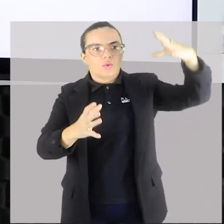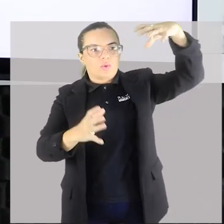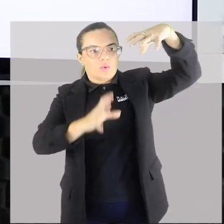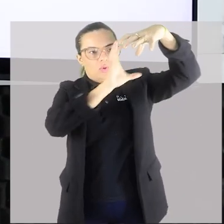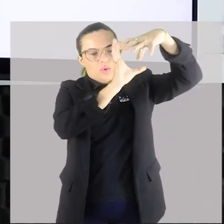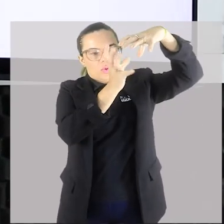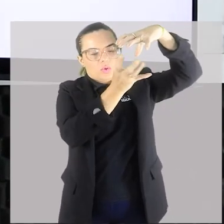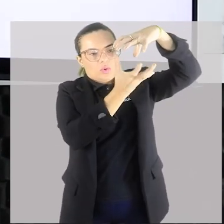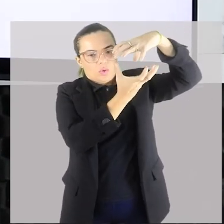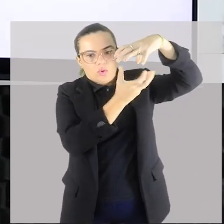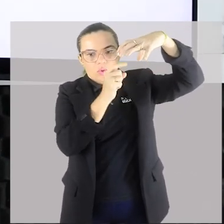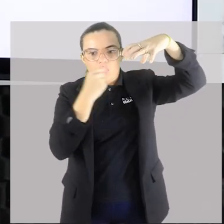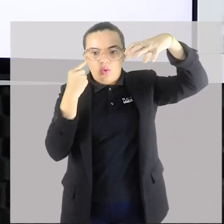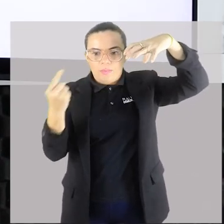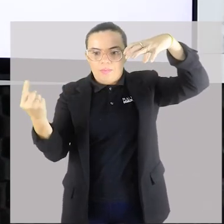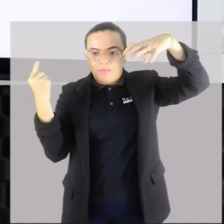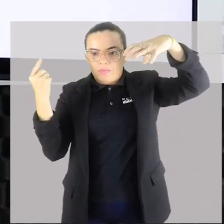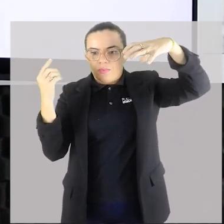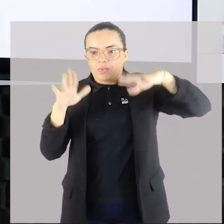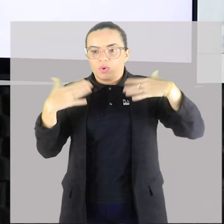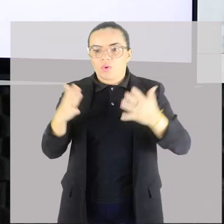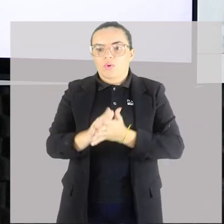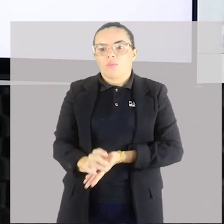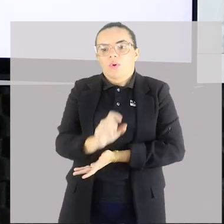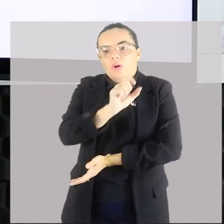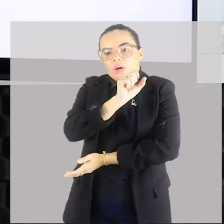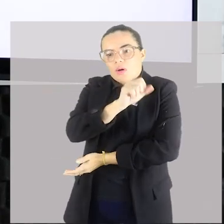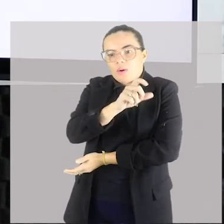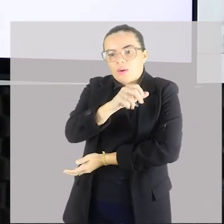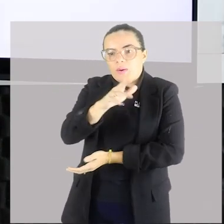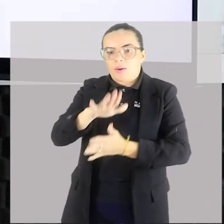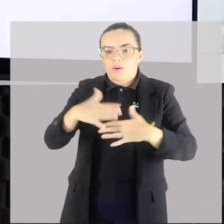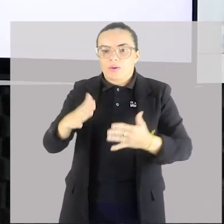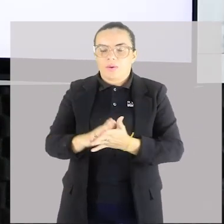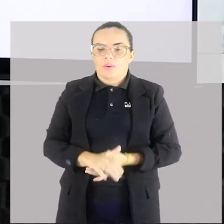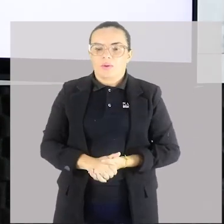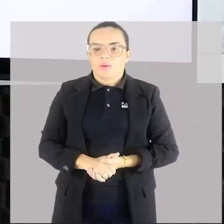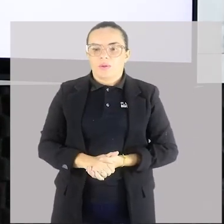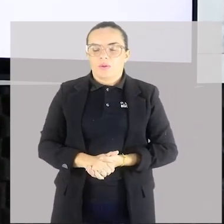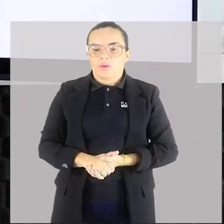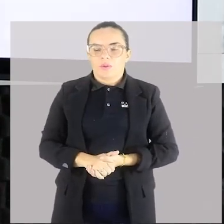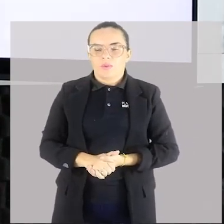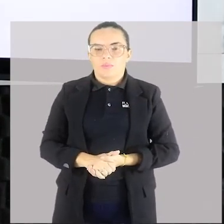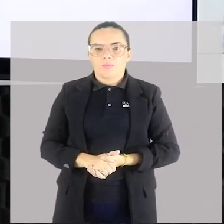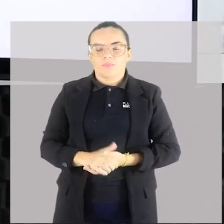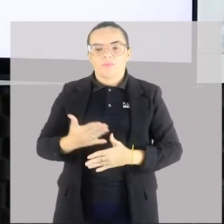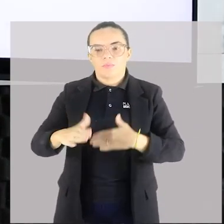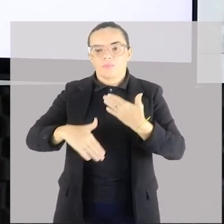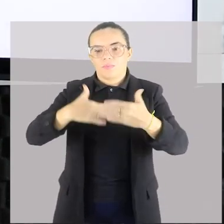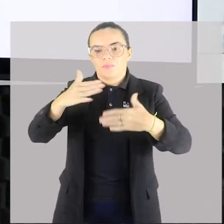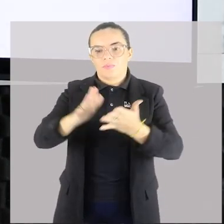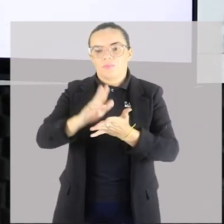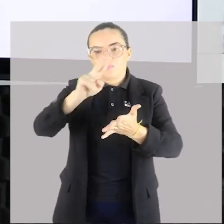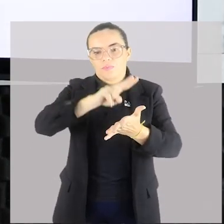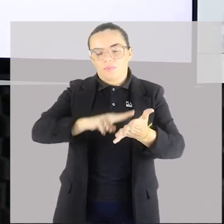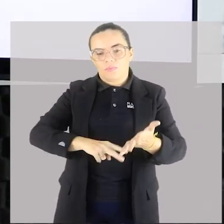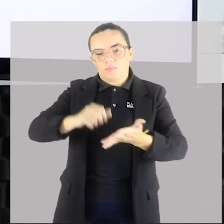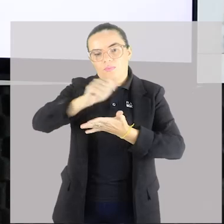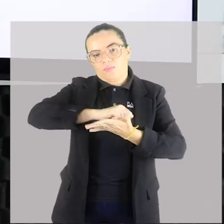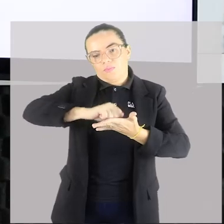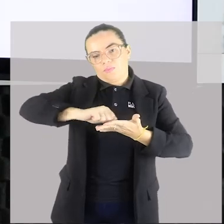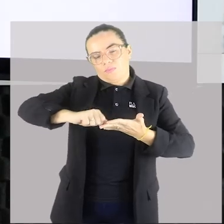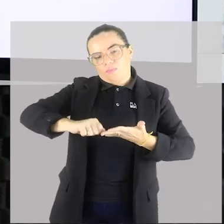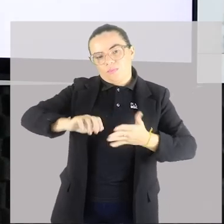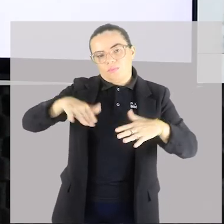luzes natais coloridas, vistas por trás de uma parede e 2 fileiras de holofotes. Bom, à medida que eu leio o que ele escreveu